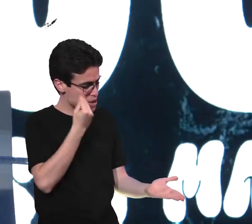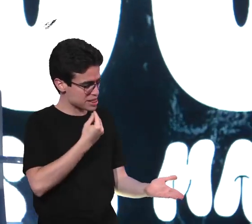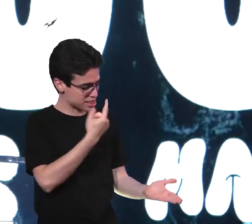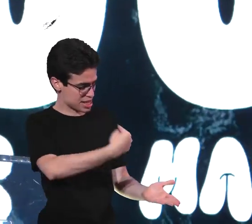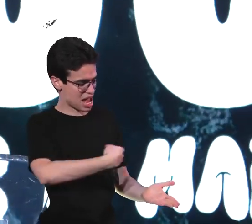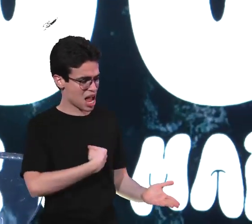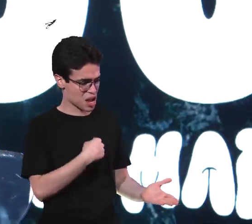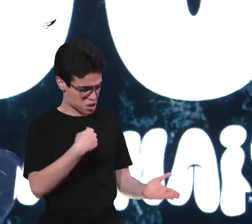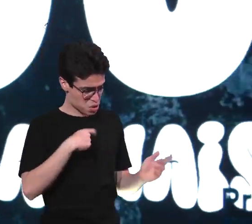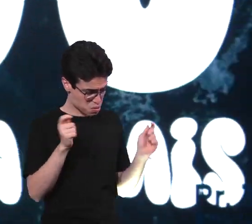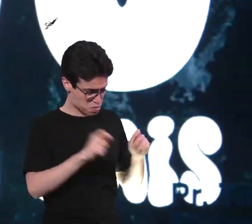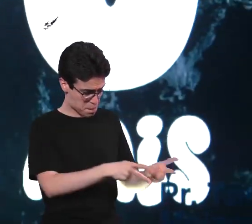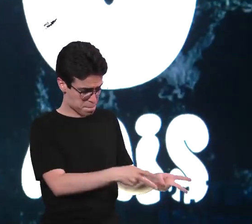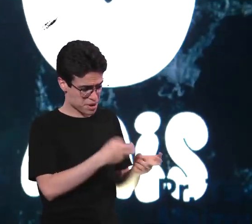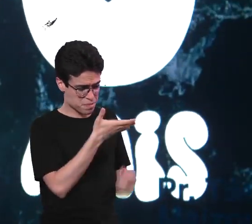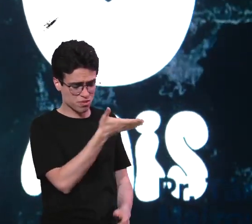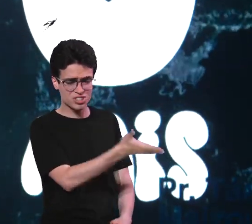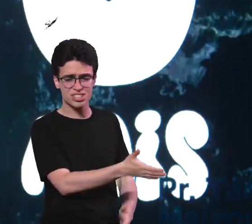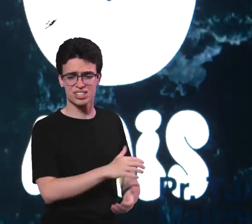inclinados para ouvir o seu clamor.